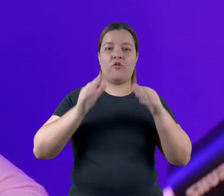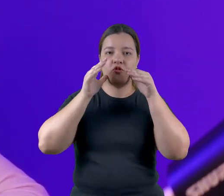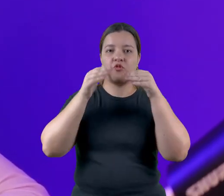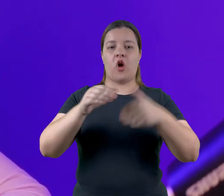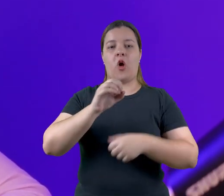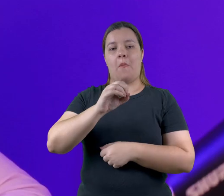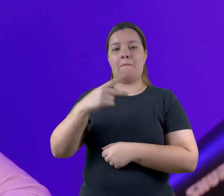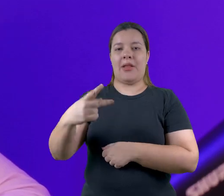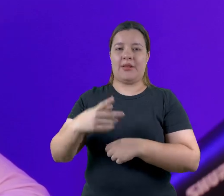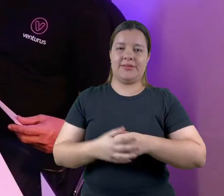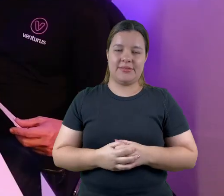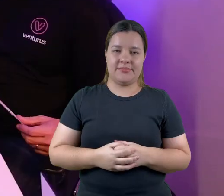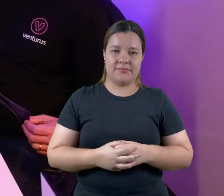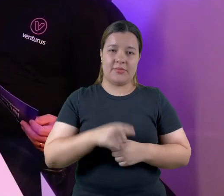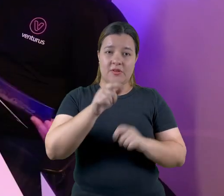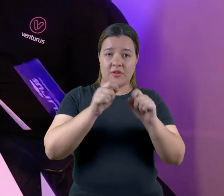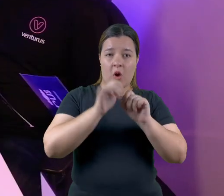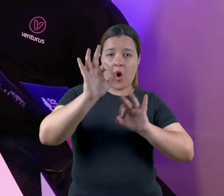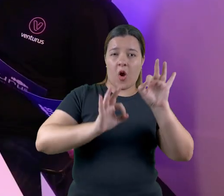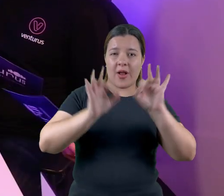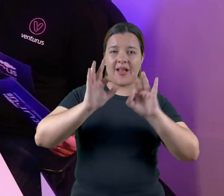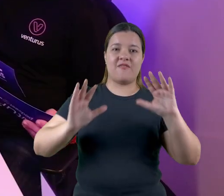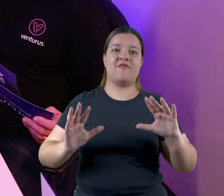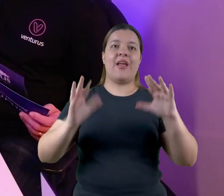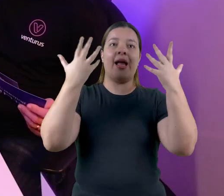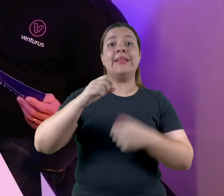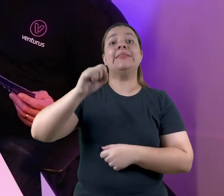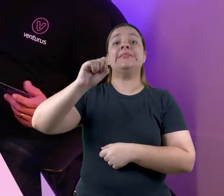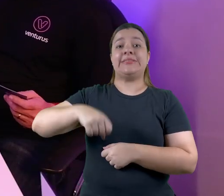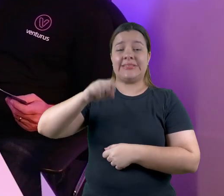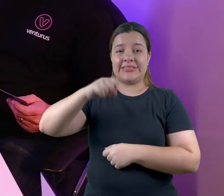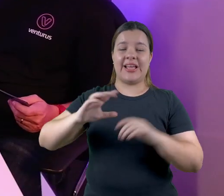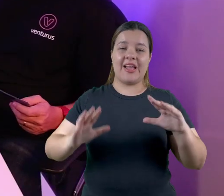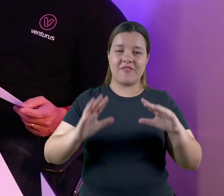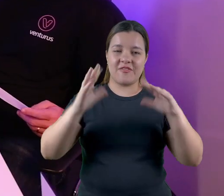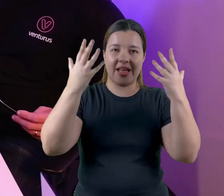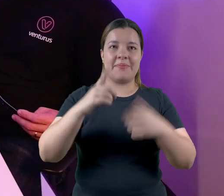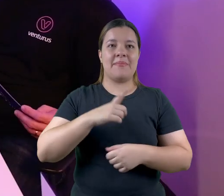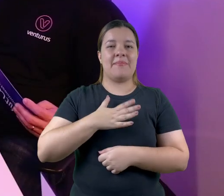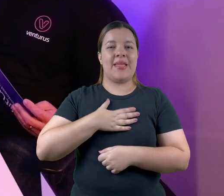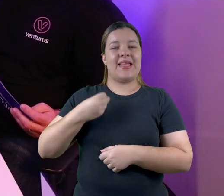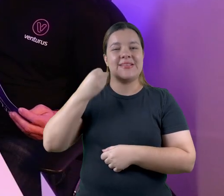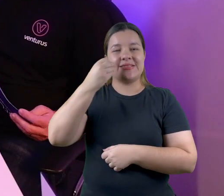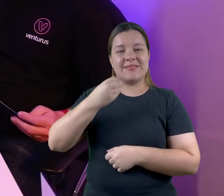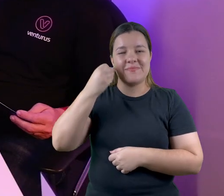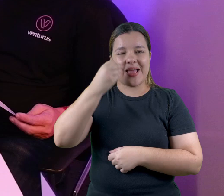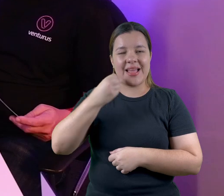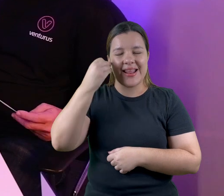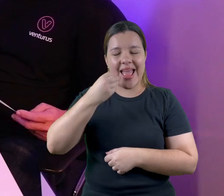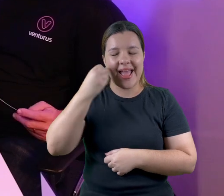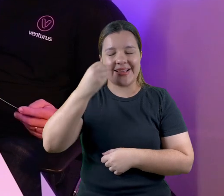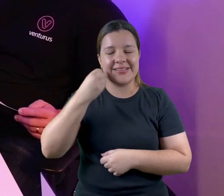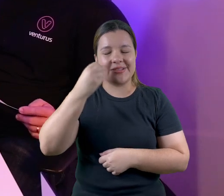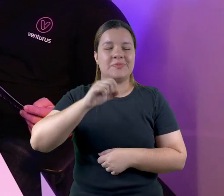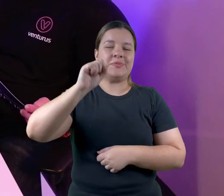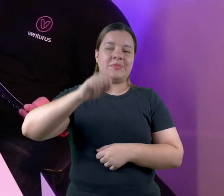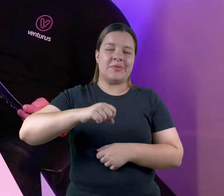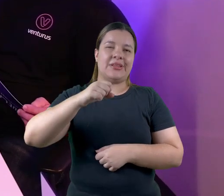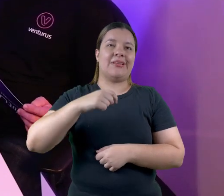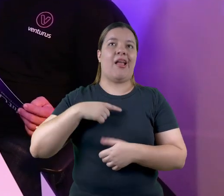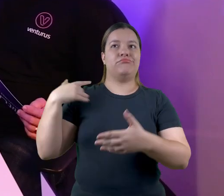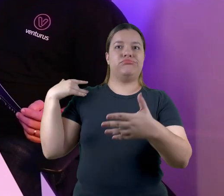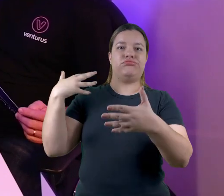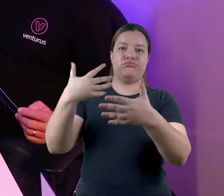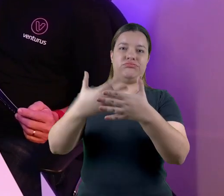só operação mesmo você também continua fazendo uns eventos né o time de eventos né De vez em qu das